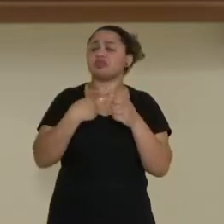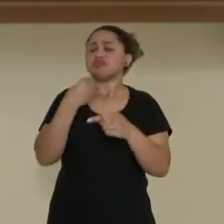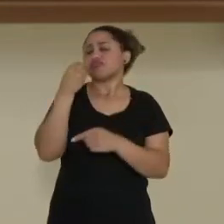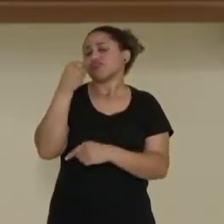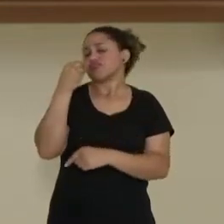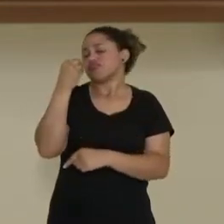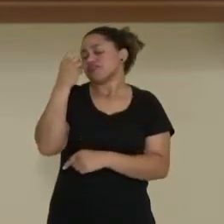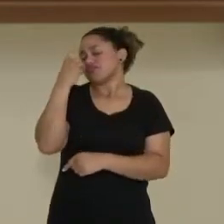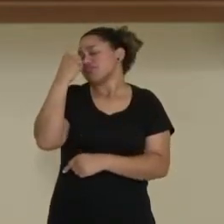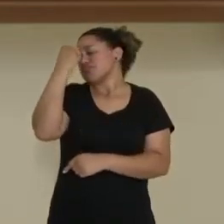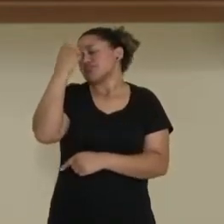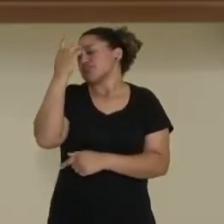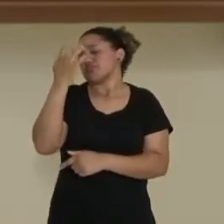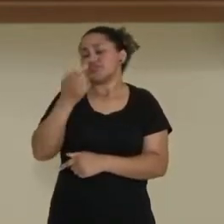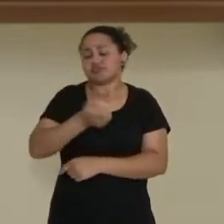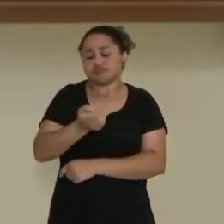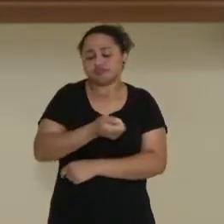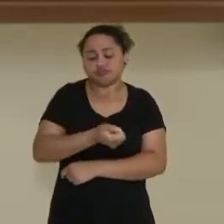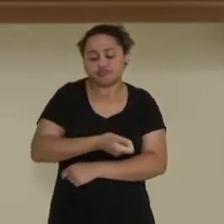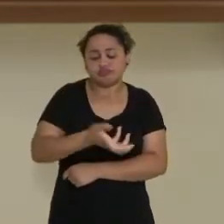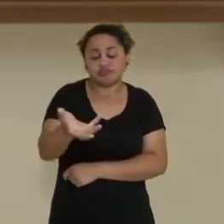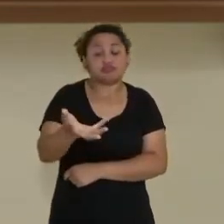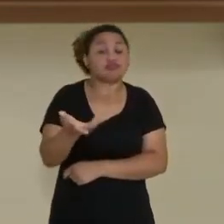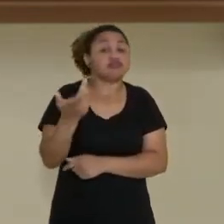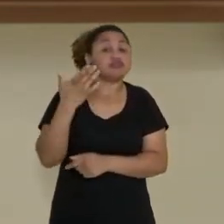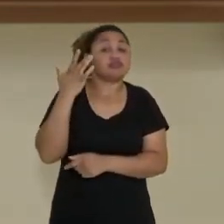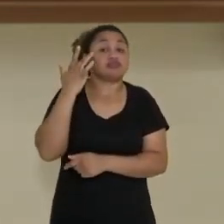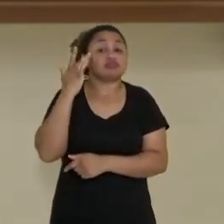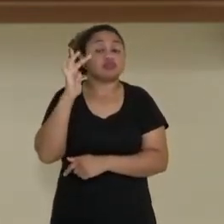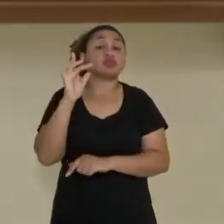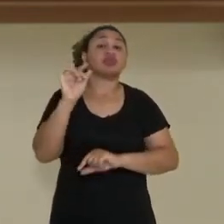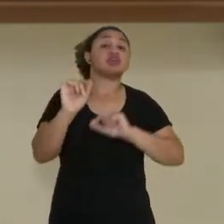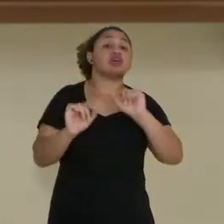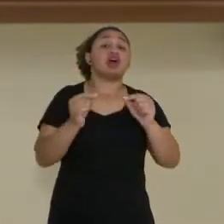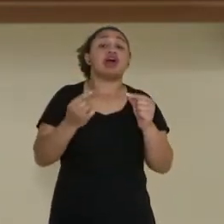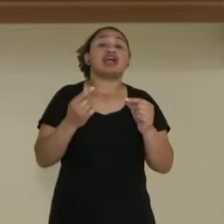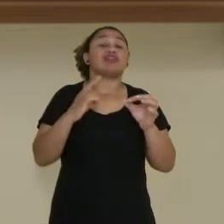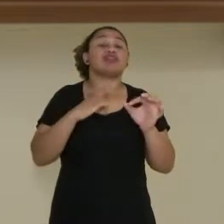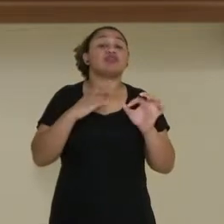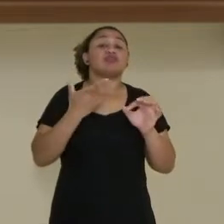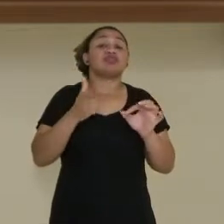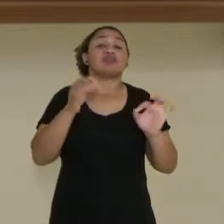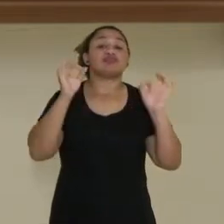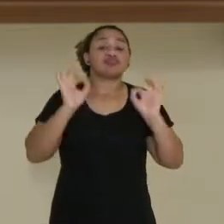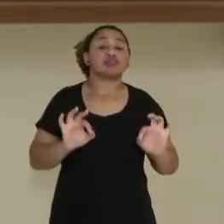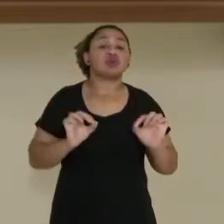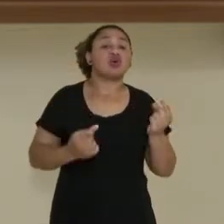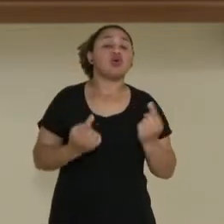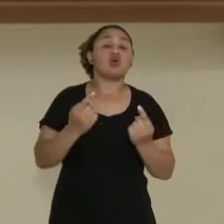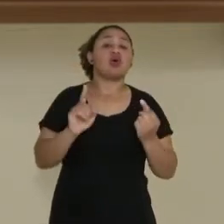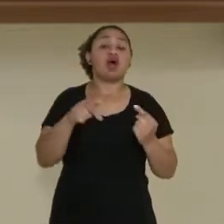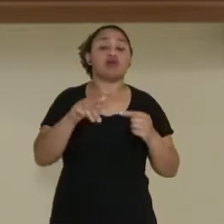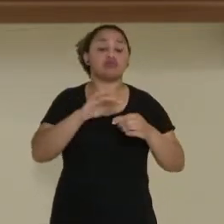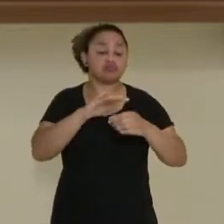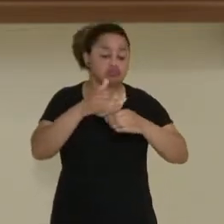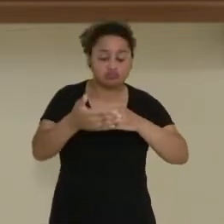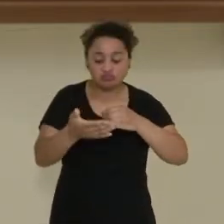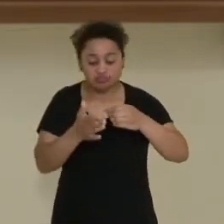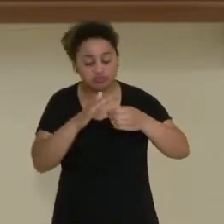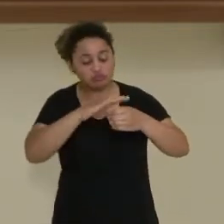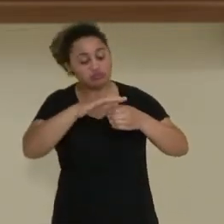aleatório? Porque quando eu jogo dado, eu não sei dizer com certeza qual será a face que